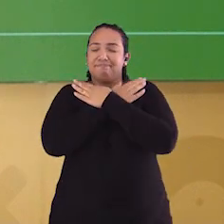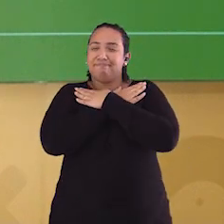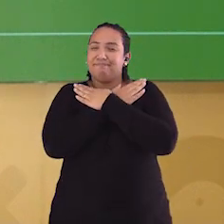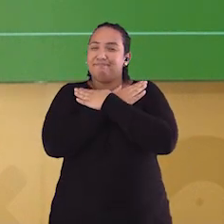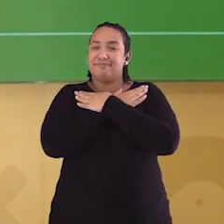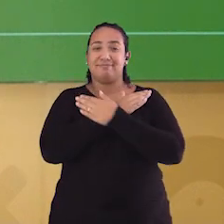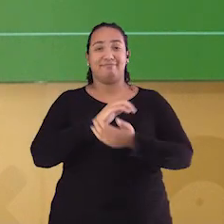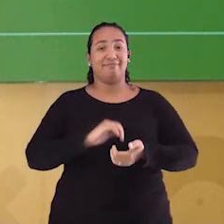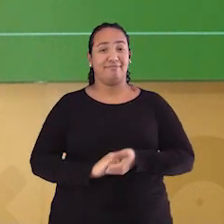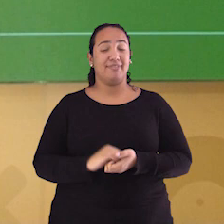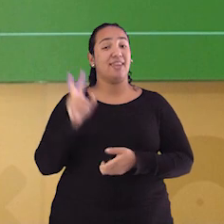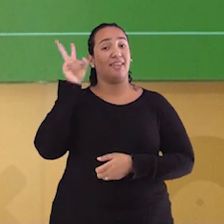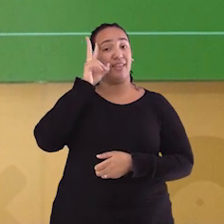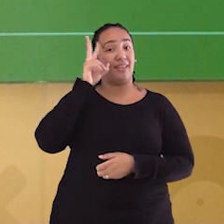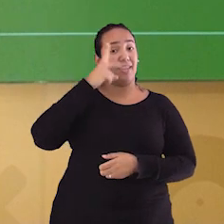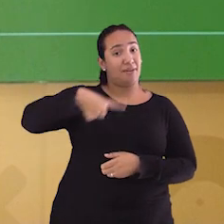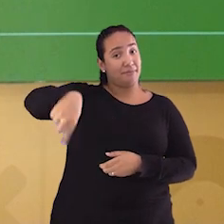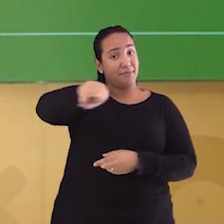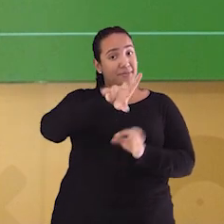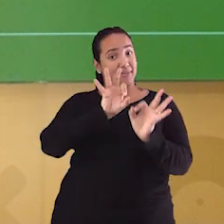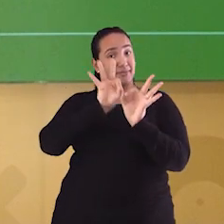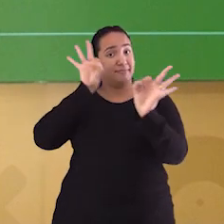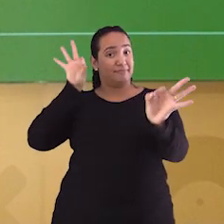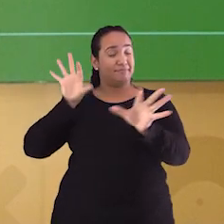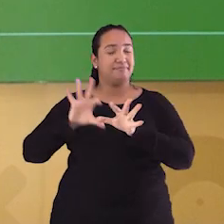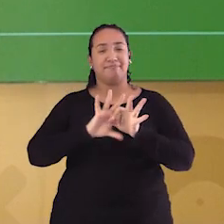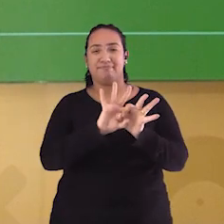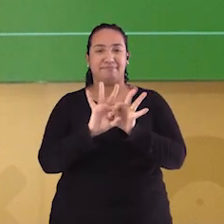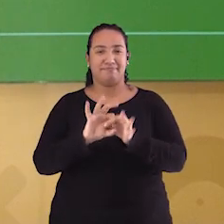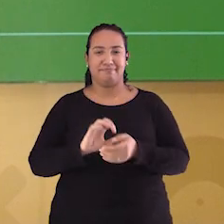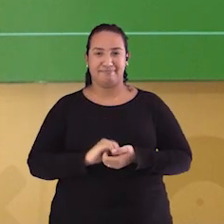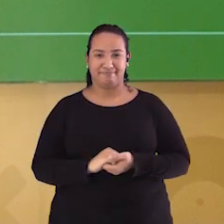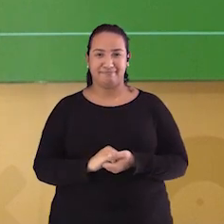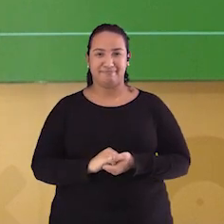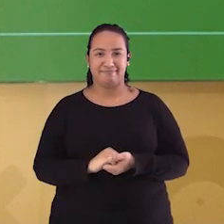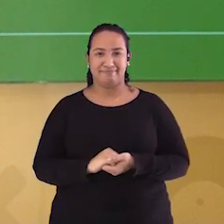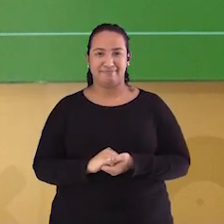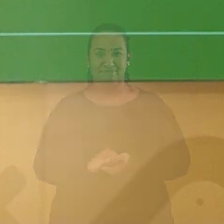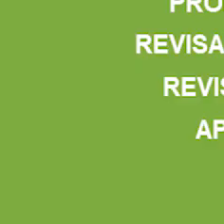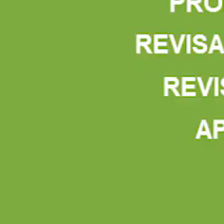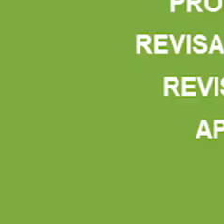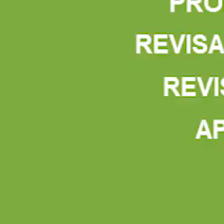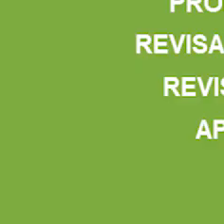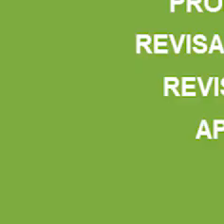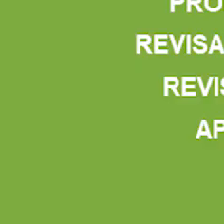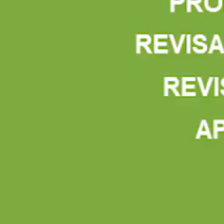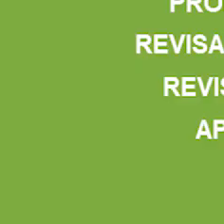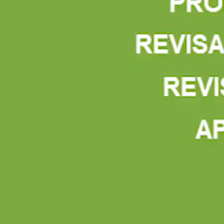grande abraço e saiba que, mesmo distantes, estamos juntos.